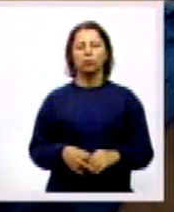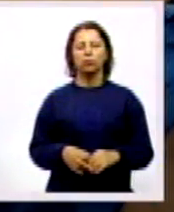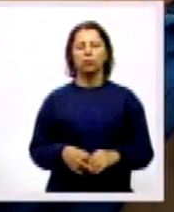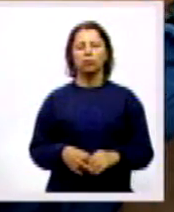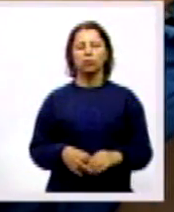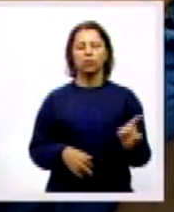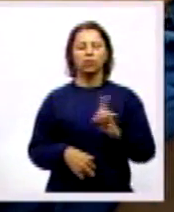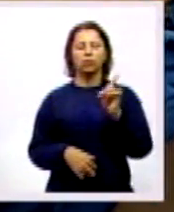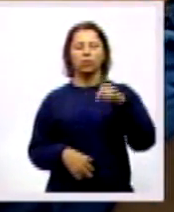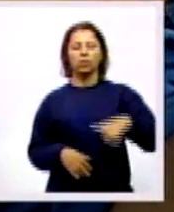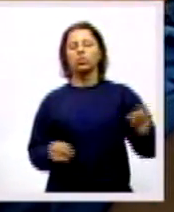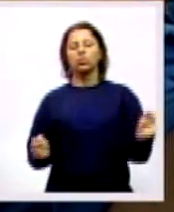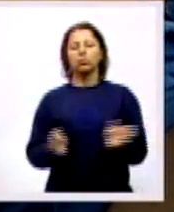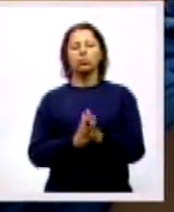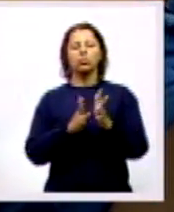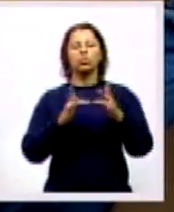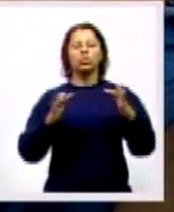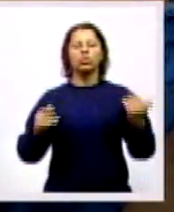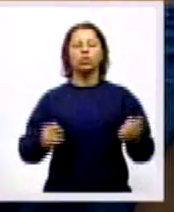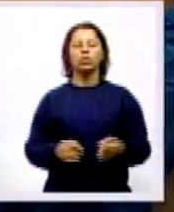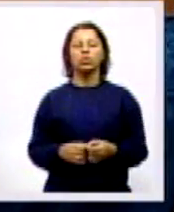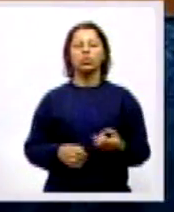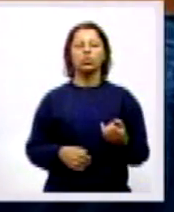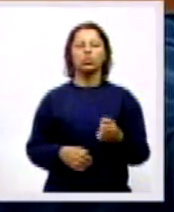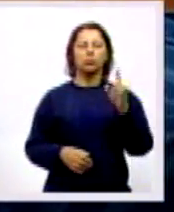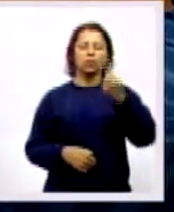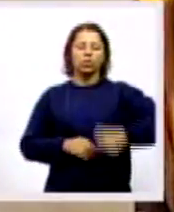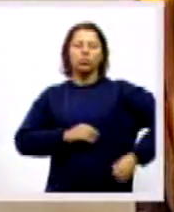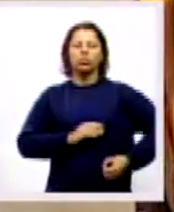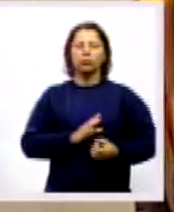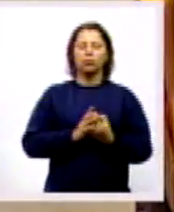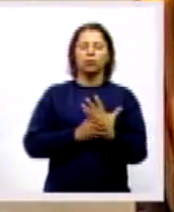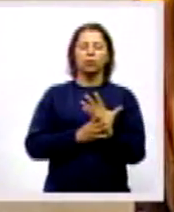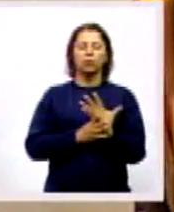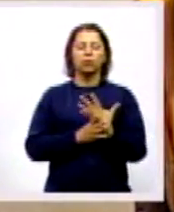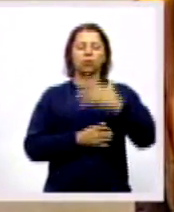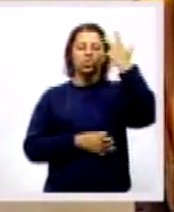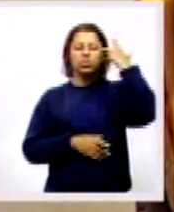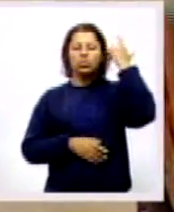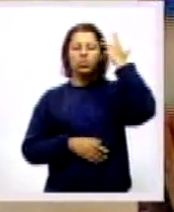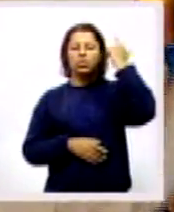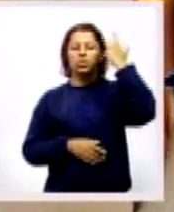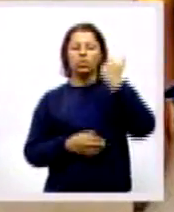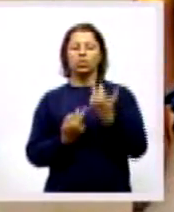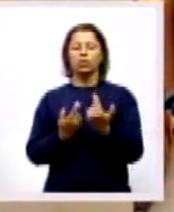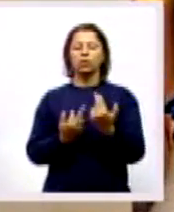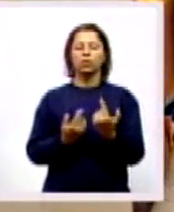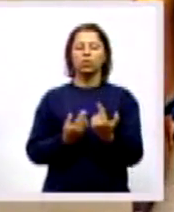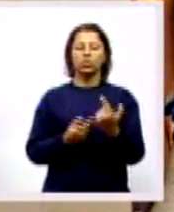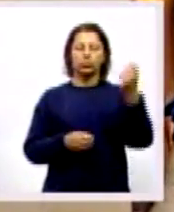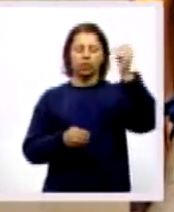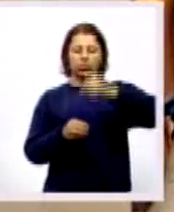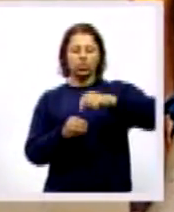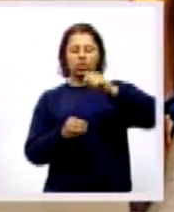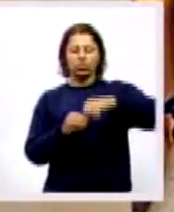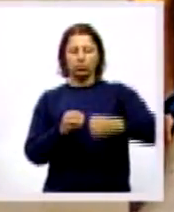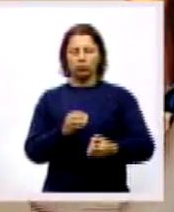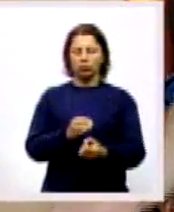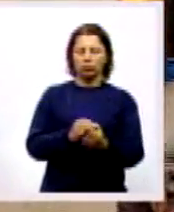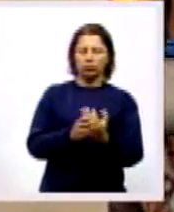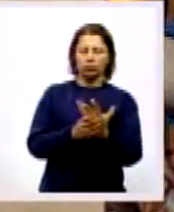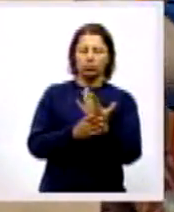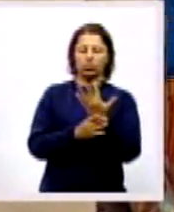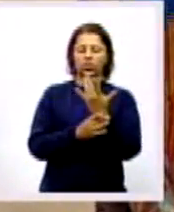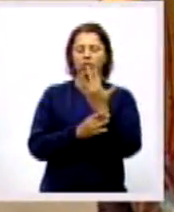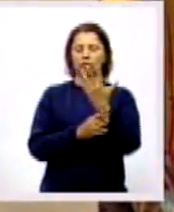Não será milagre. Será fruto de um florescimento natural, assim como a semente floresce da terra cada vez